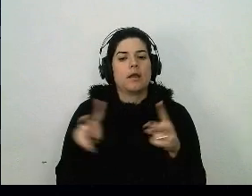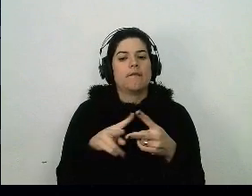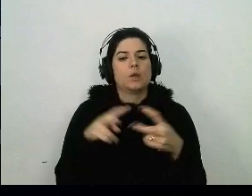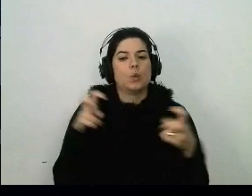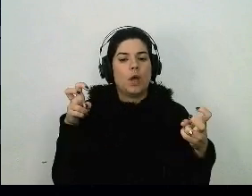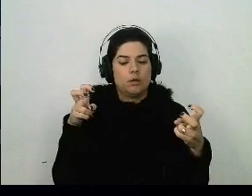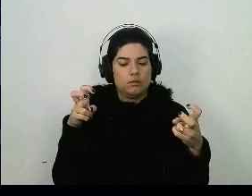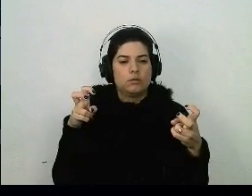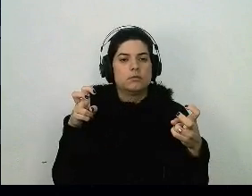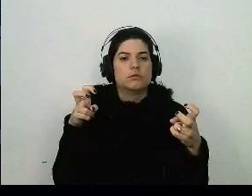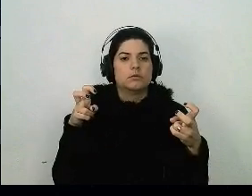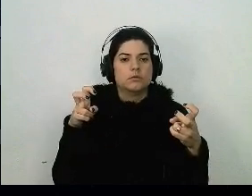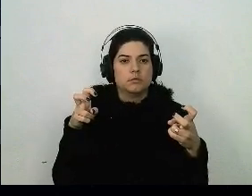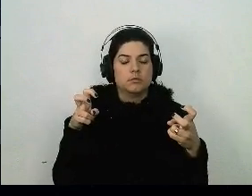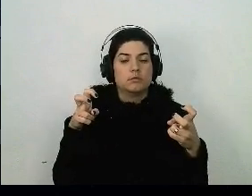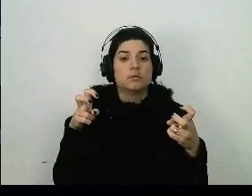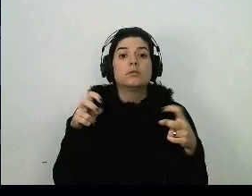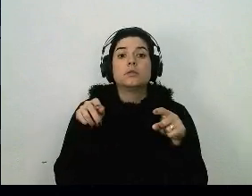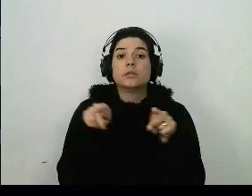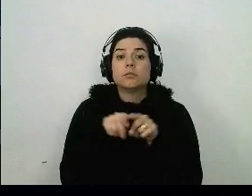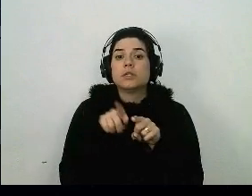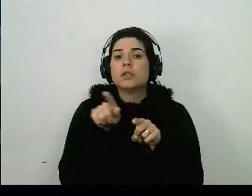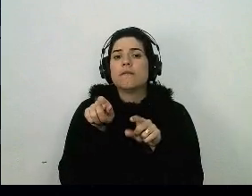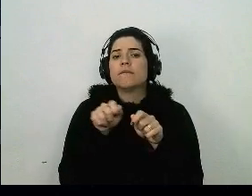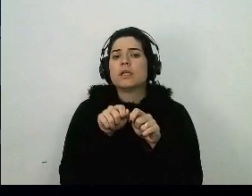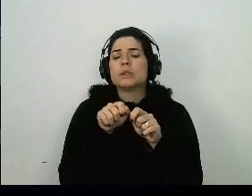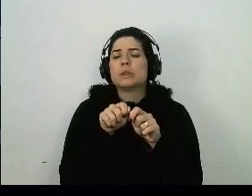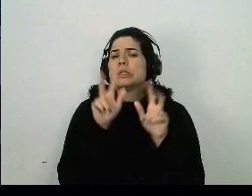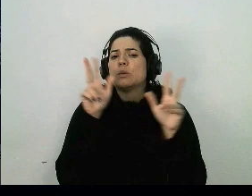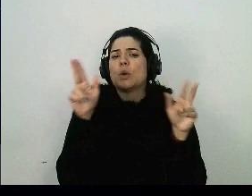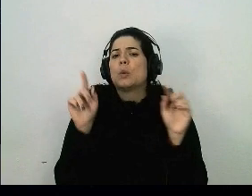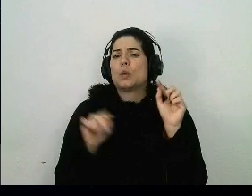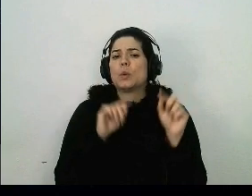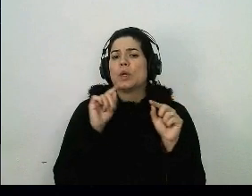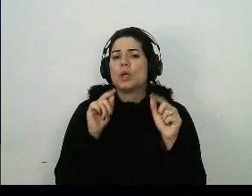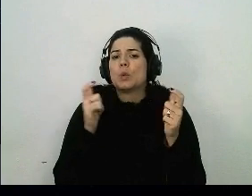e basicamente eu estou fazendo a mesma coisa, só que no ambiente cloud.